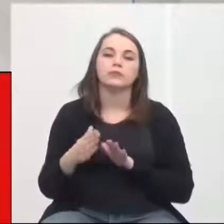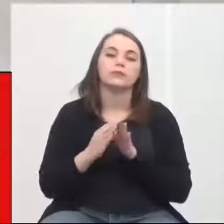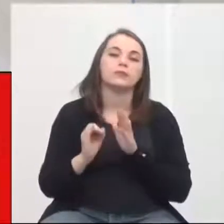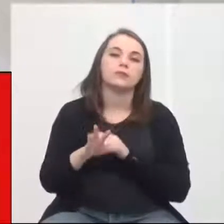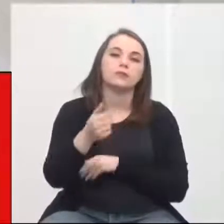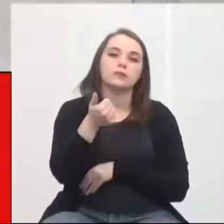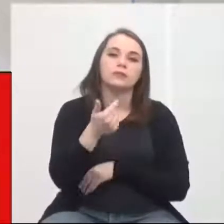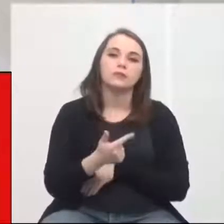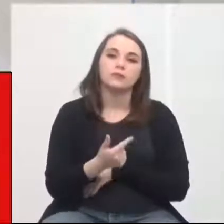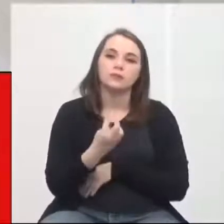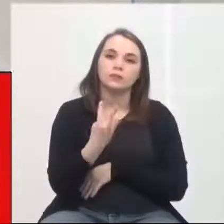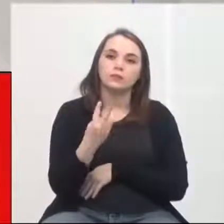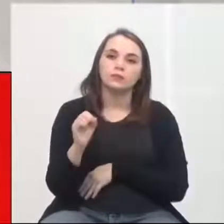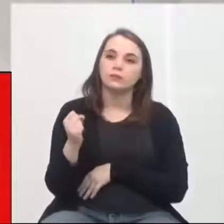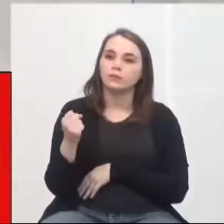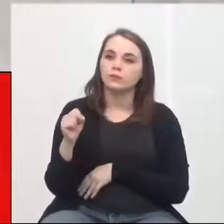Indicação